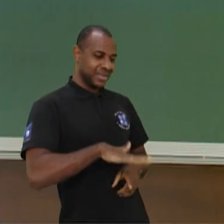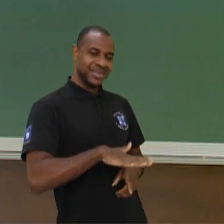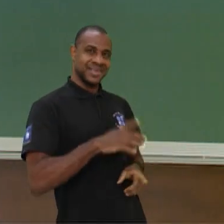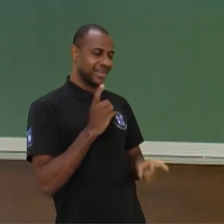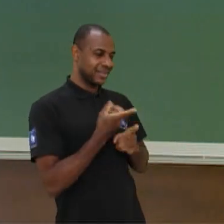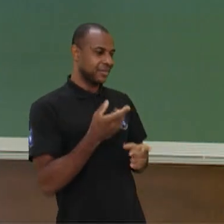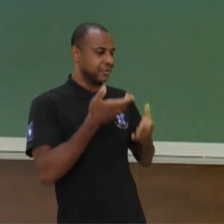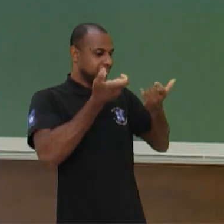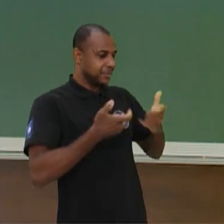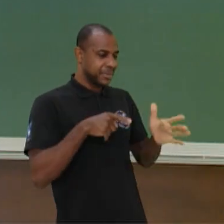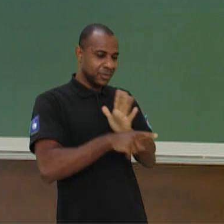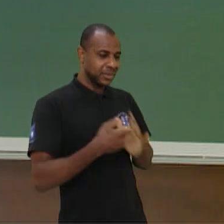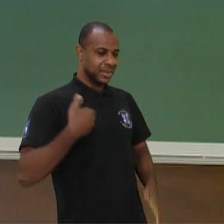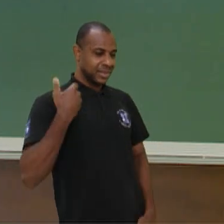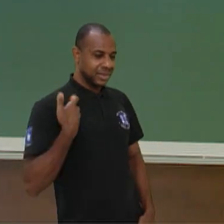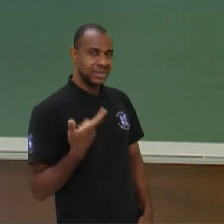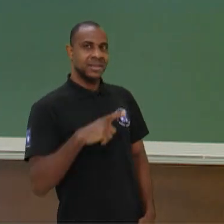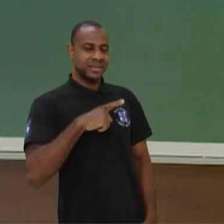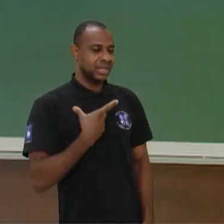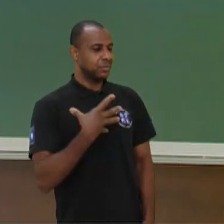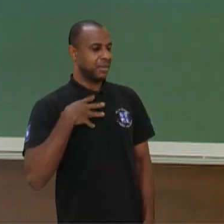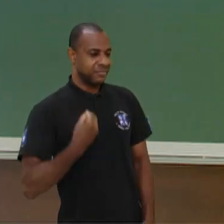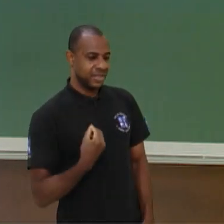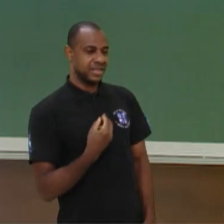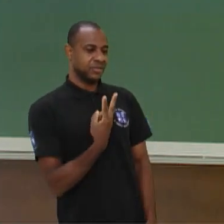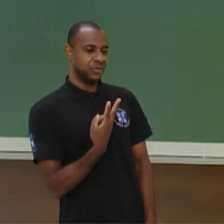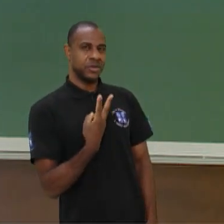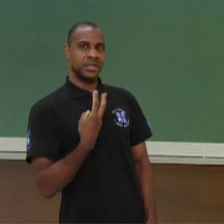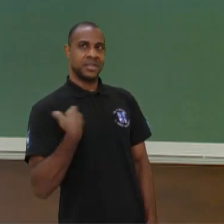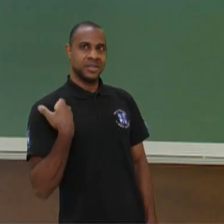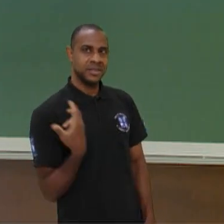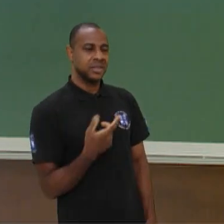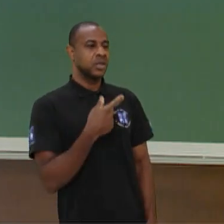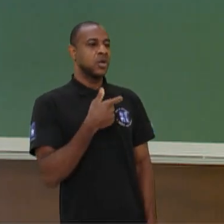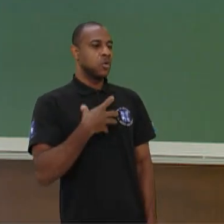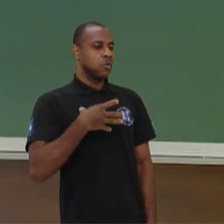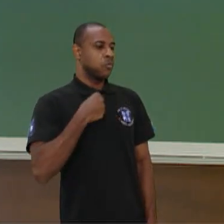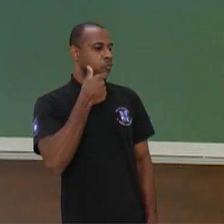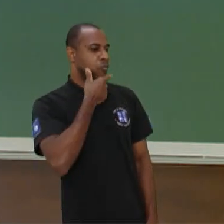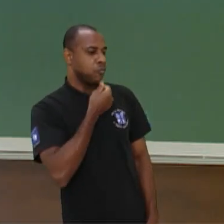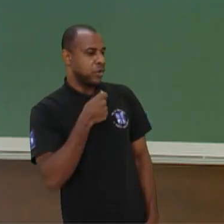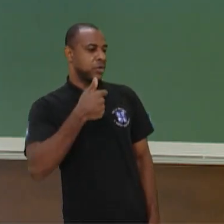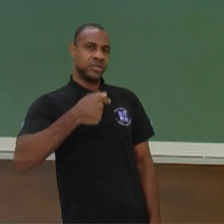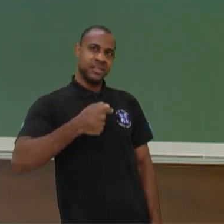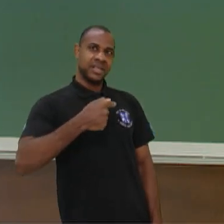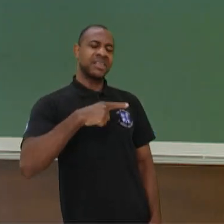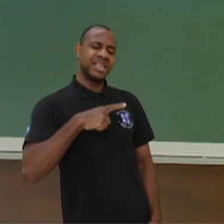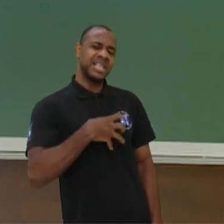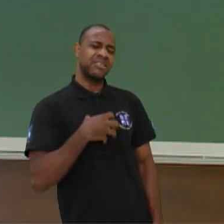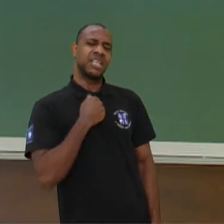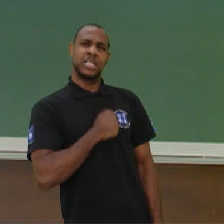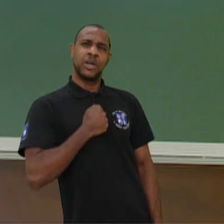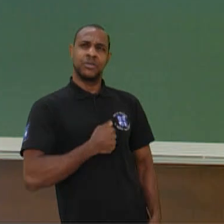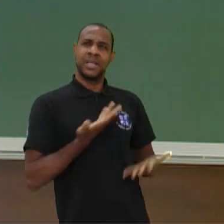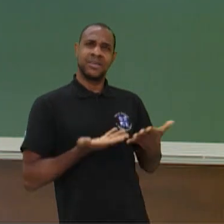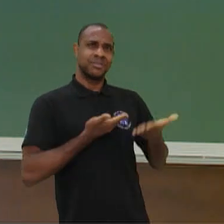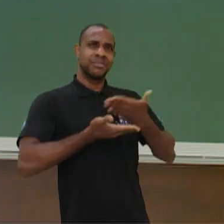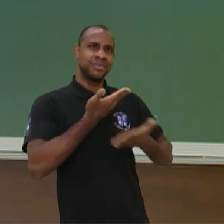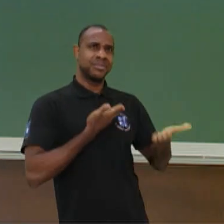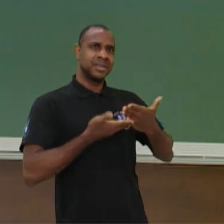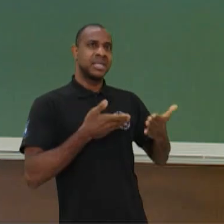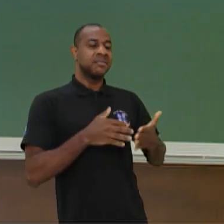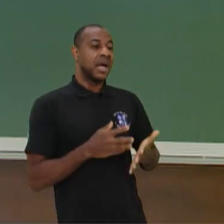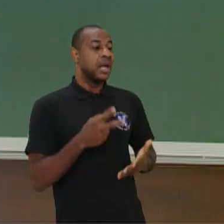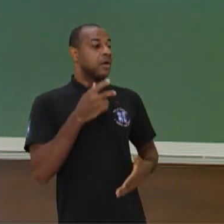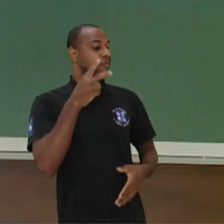sobre a idade, diz que tem uma filha de 2 anos e meio e um filho de 7 e que sente saudades deles e que os verá na